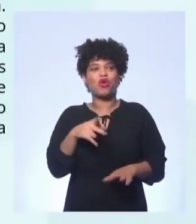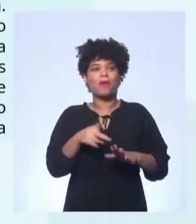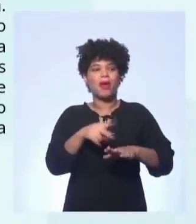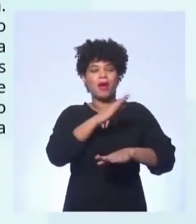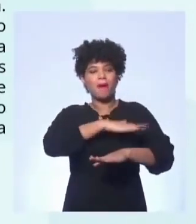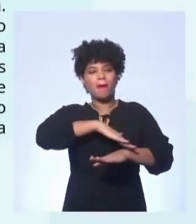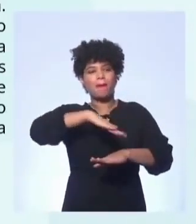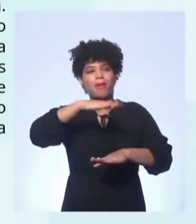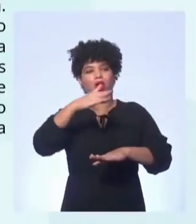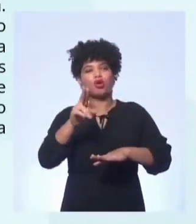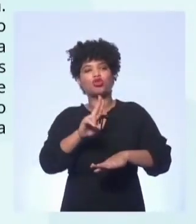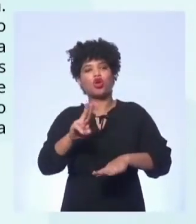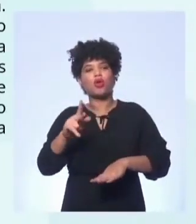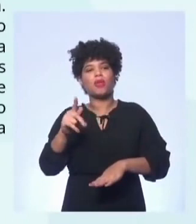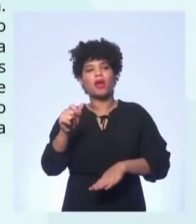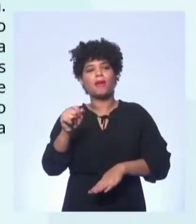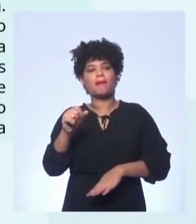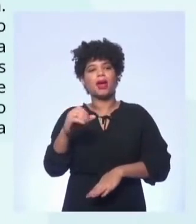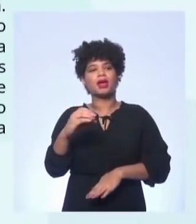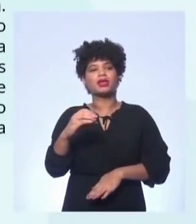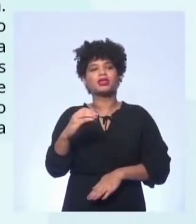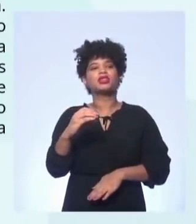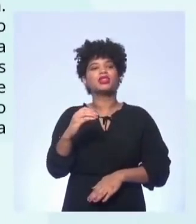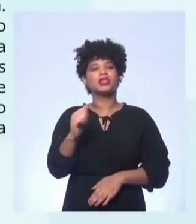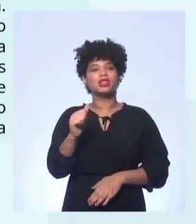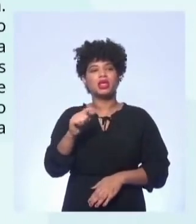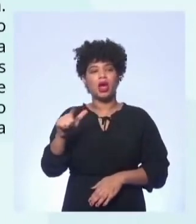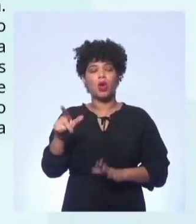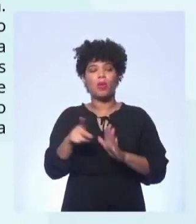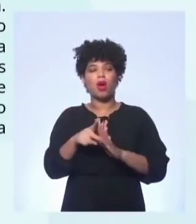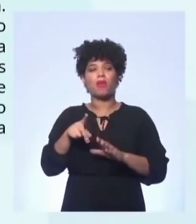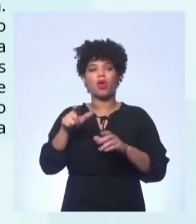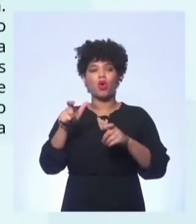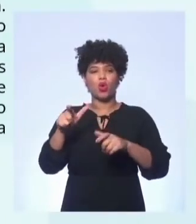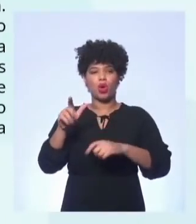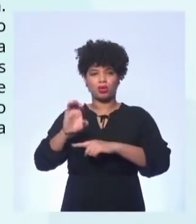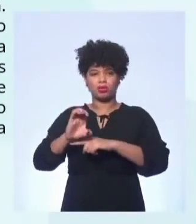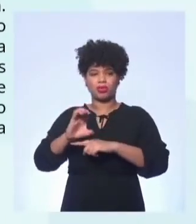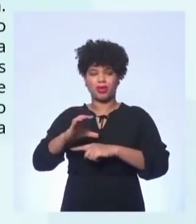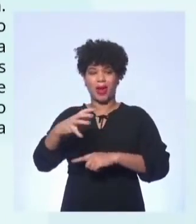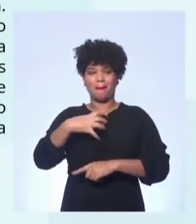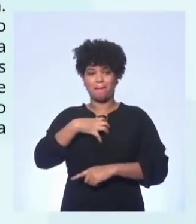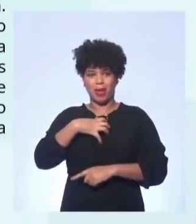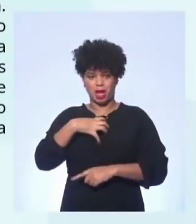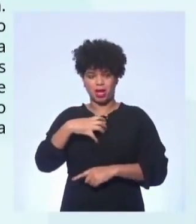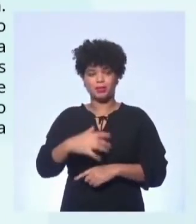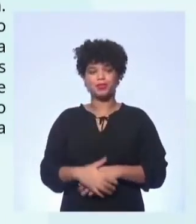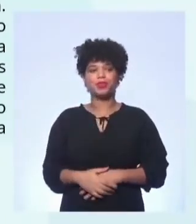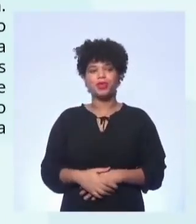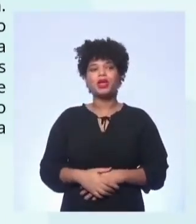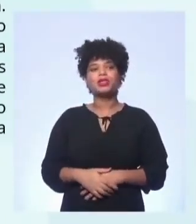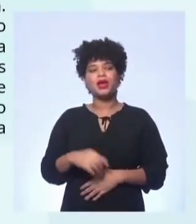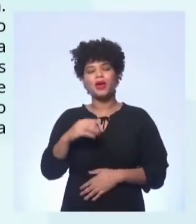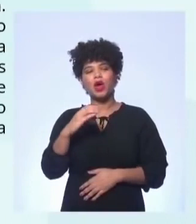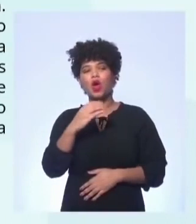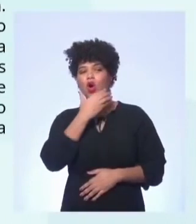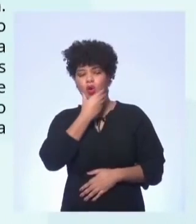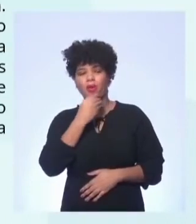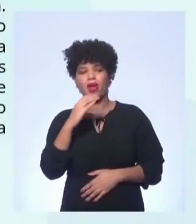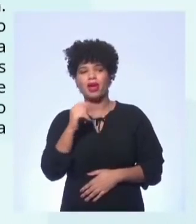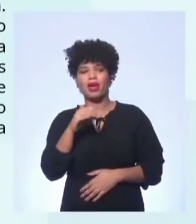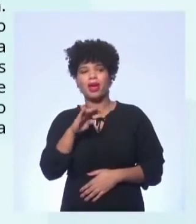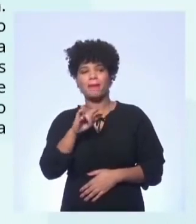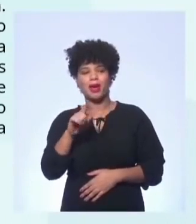Monte Pascal, localizado no estado da Bahia. Cabral chamou o local avistado de Terra